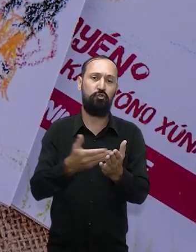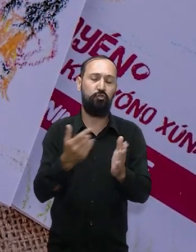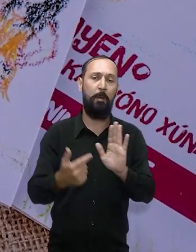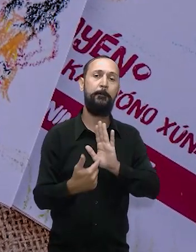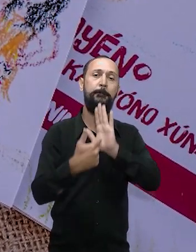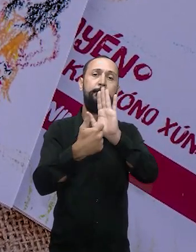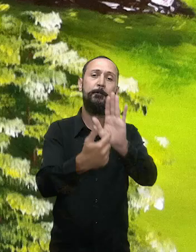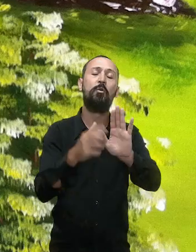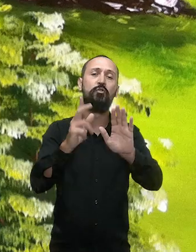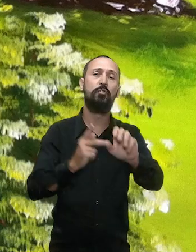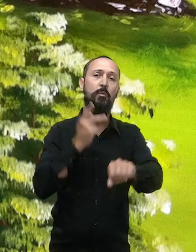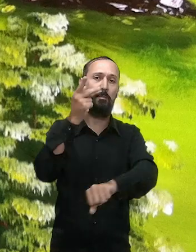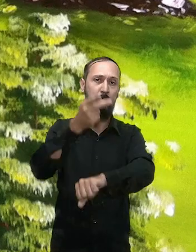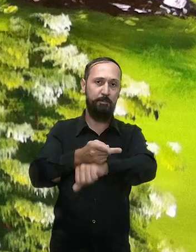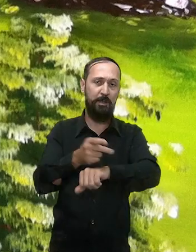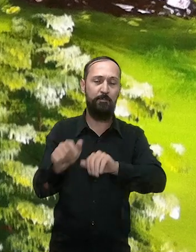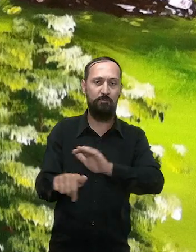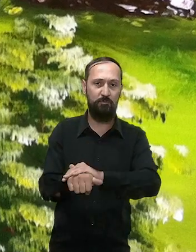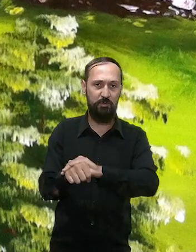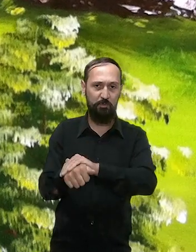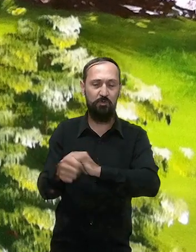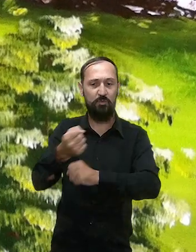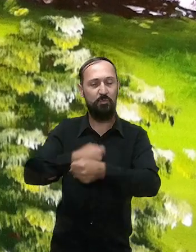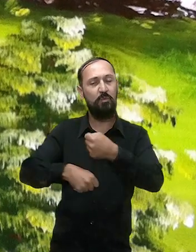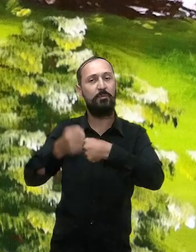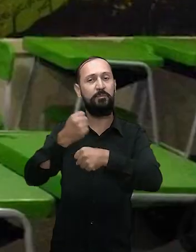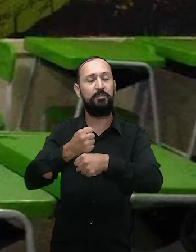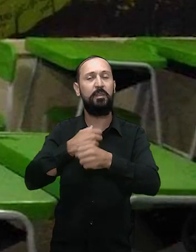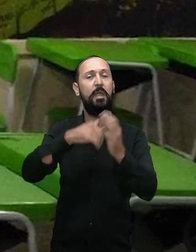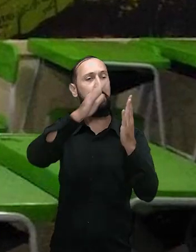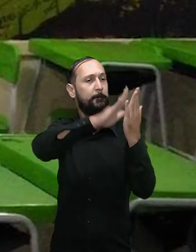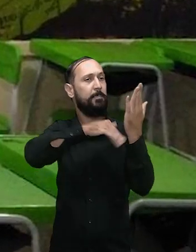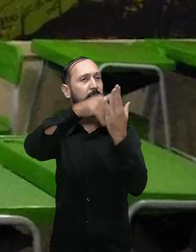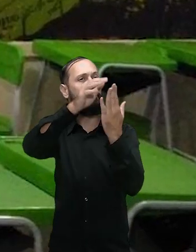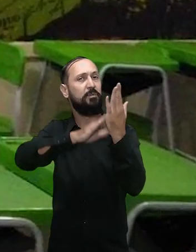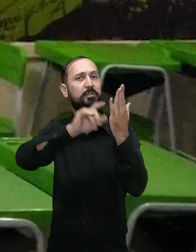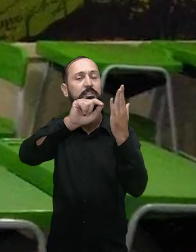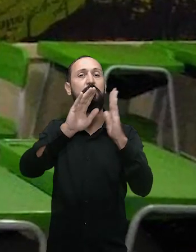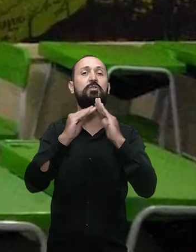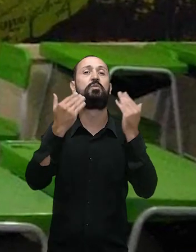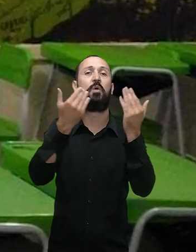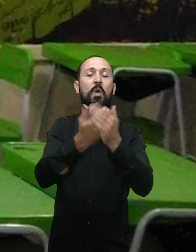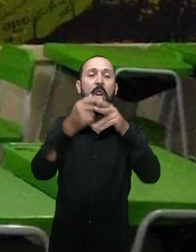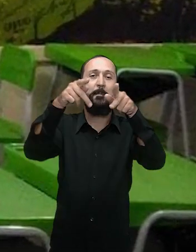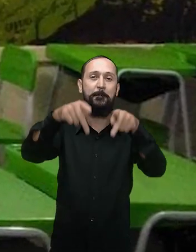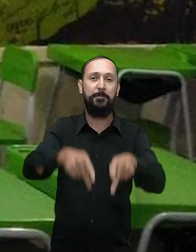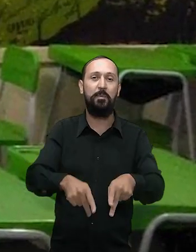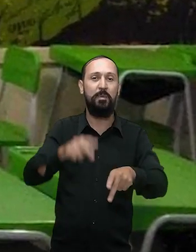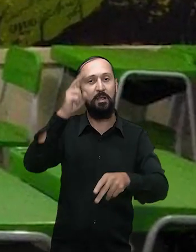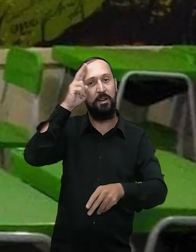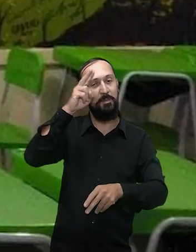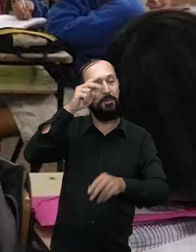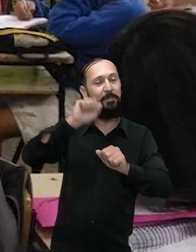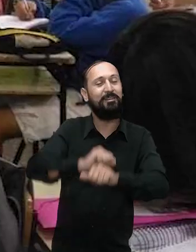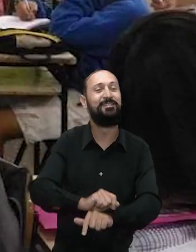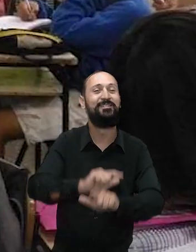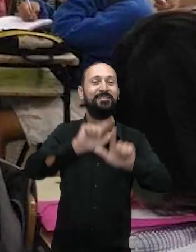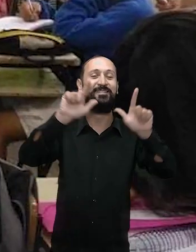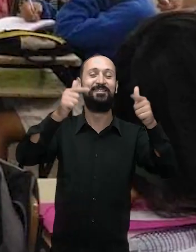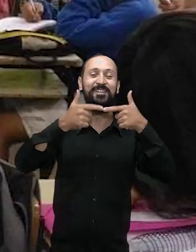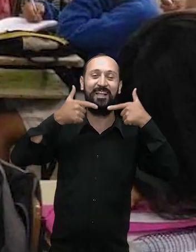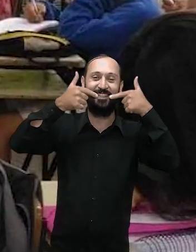coletânea indicada ao Prêmio Jabuti do ano passado e pinturas nas paredes de escolas públicas, alegrando o